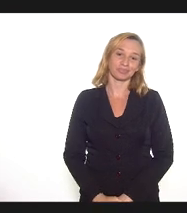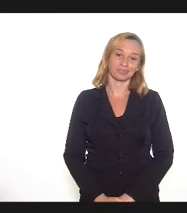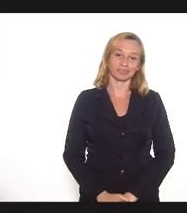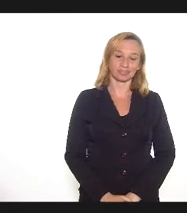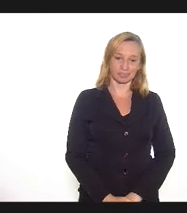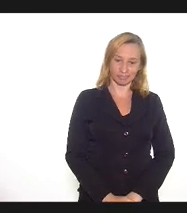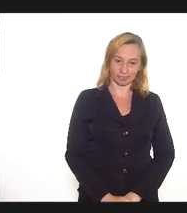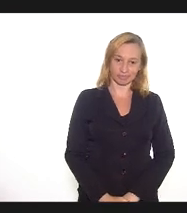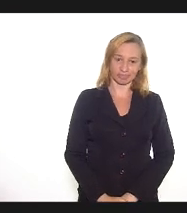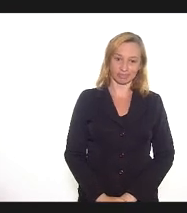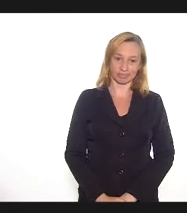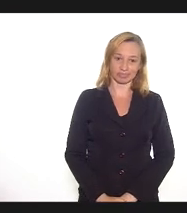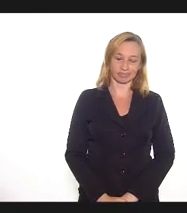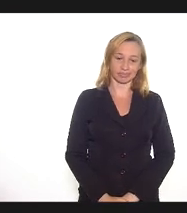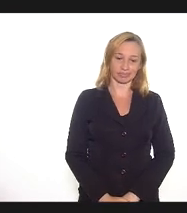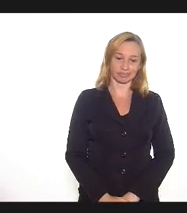todos